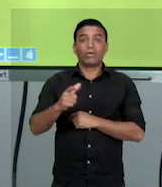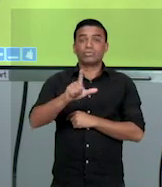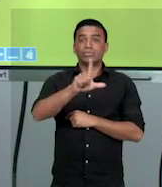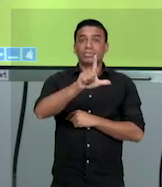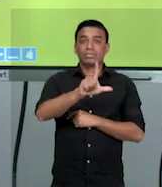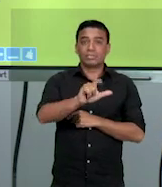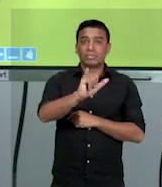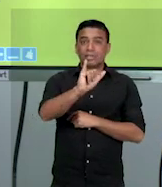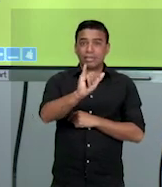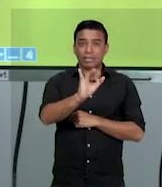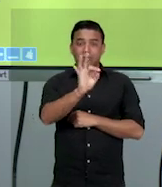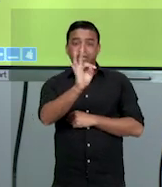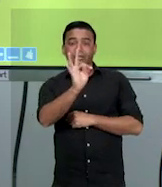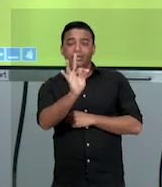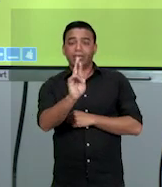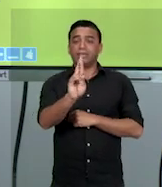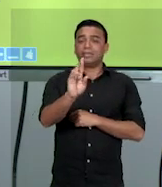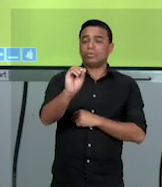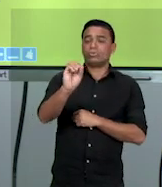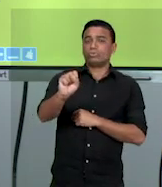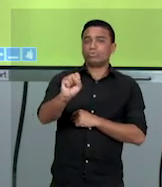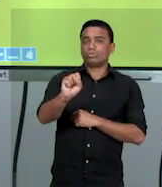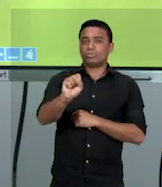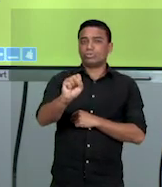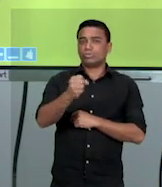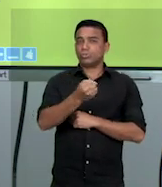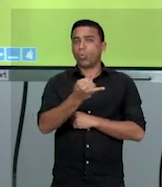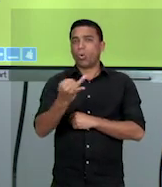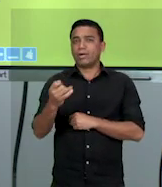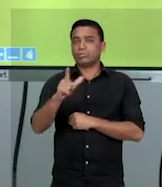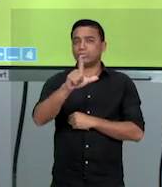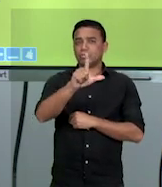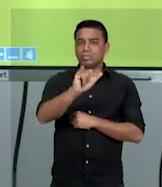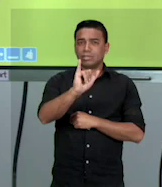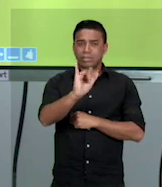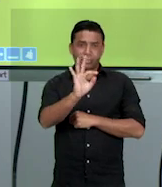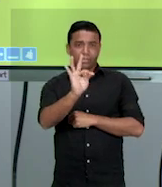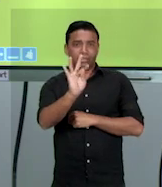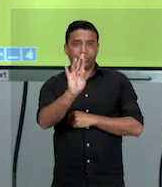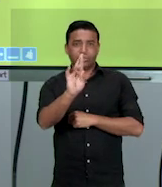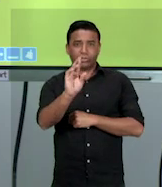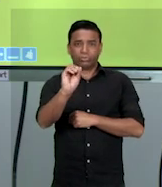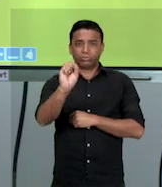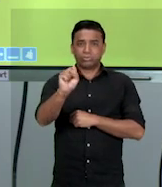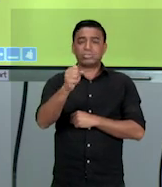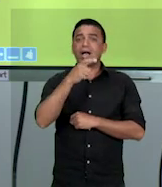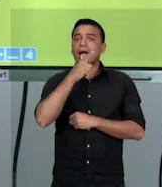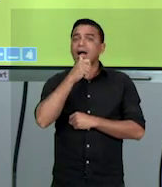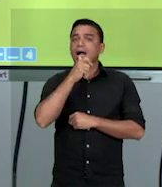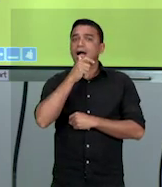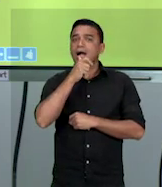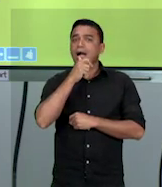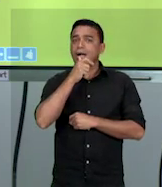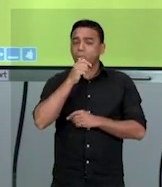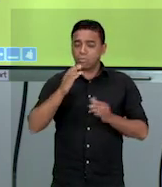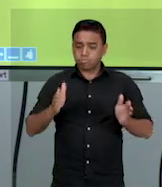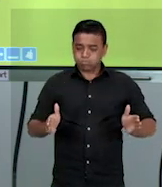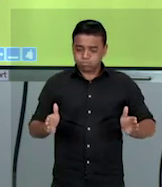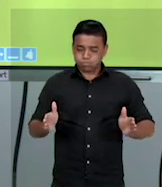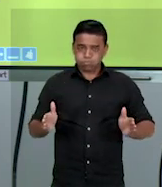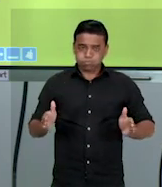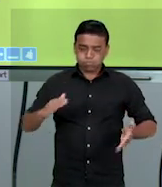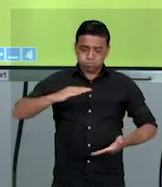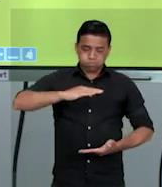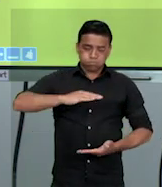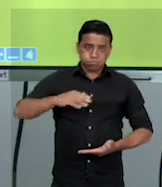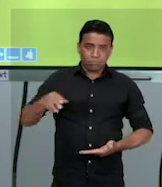litros, né? A pergunta é: quantos litros de água serão necessários para que o